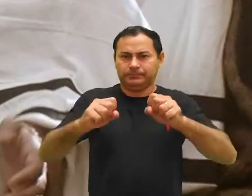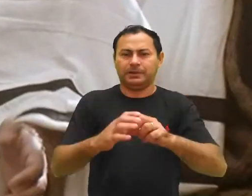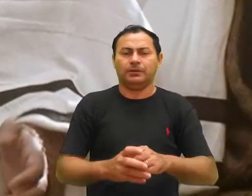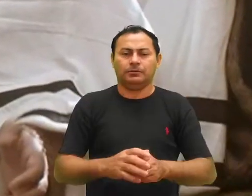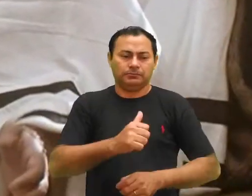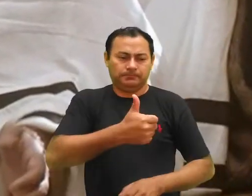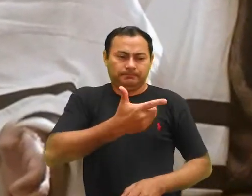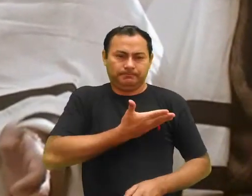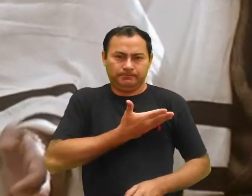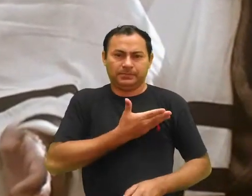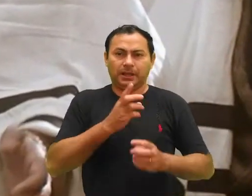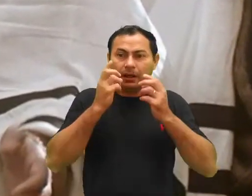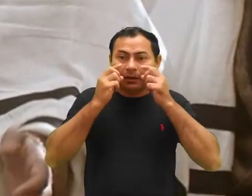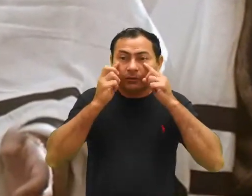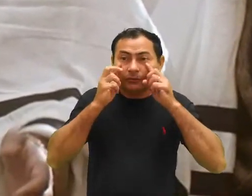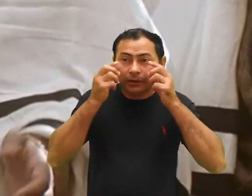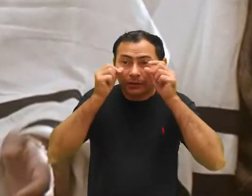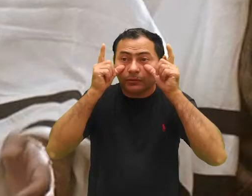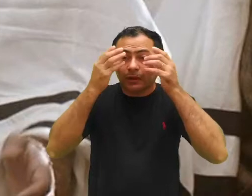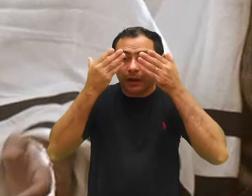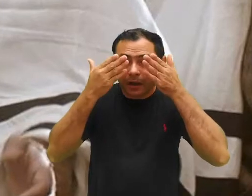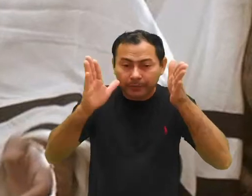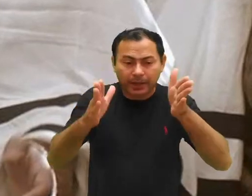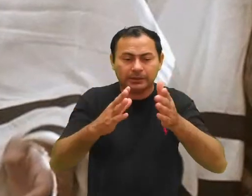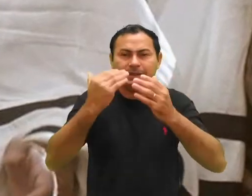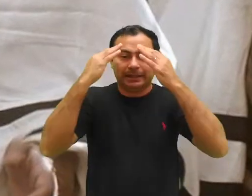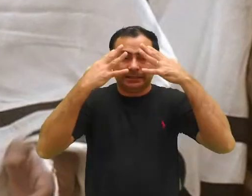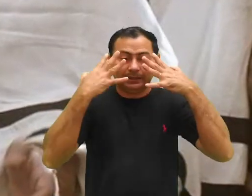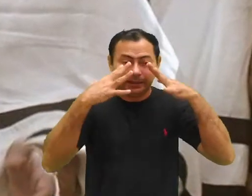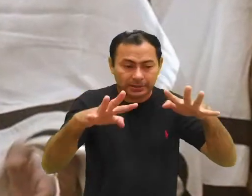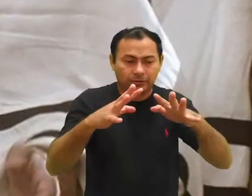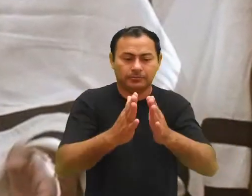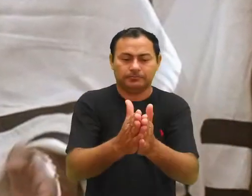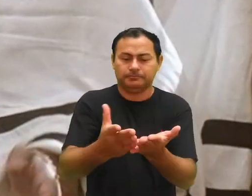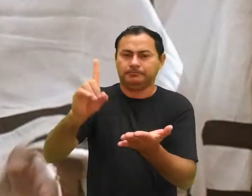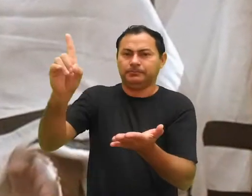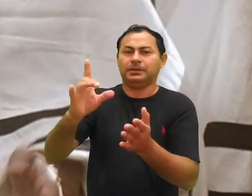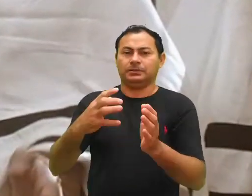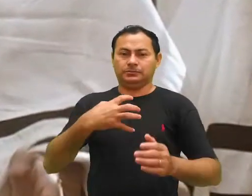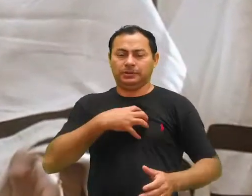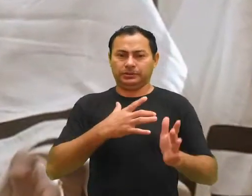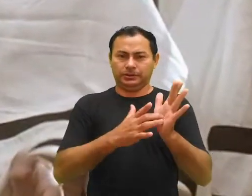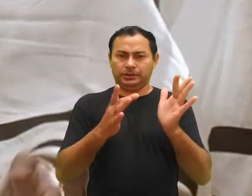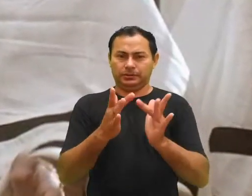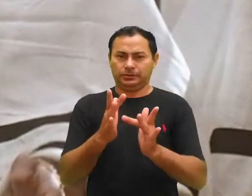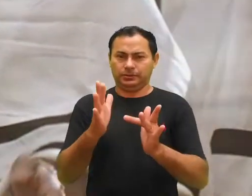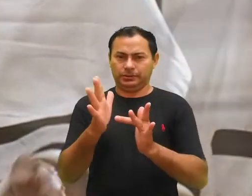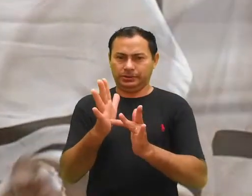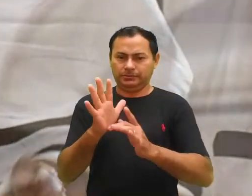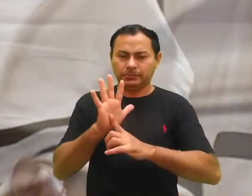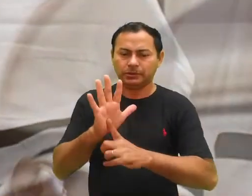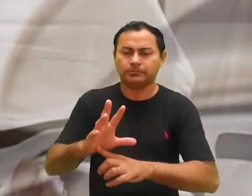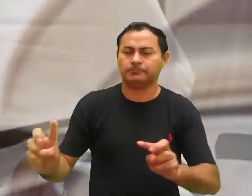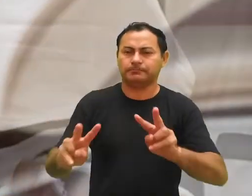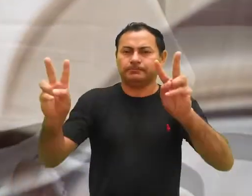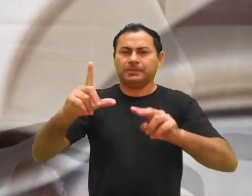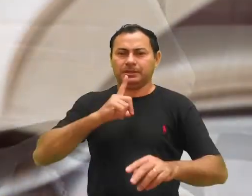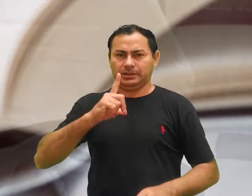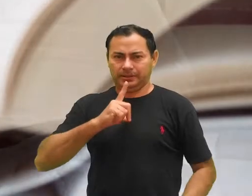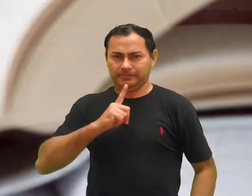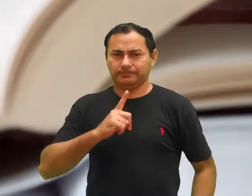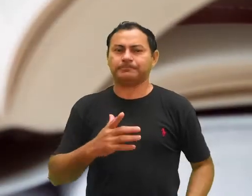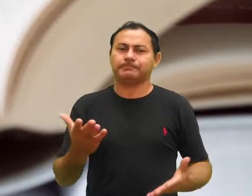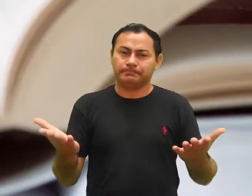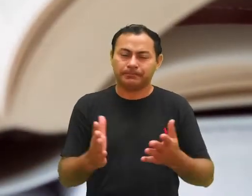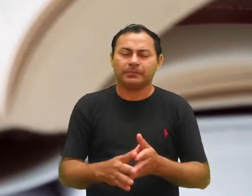salmos. E com isso os apóstolos tiveram seus olhos abertos para as Escrituras. Desta forma, Jesus mostrou o valor que as Escrituras